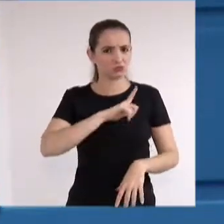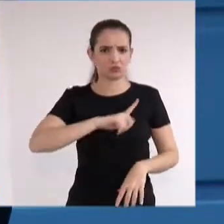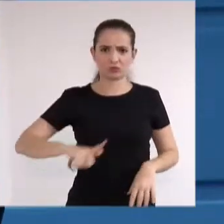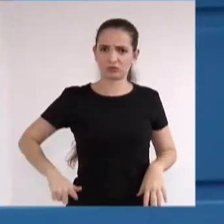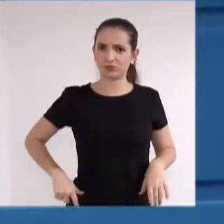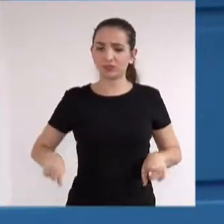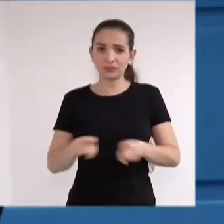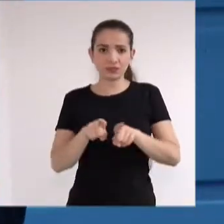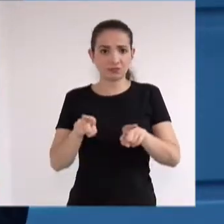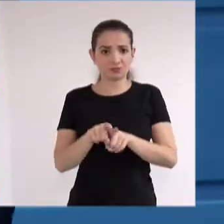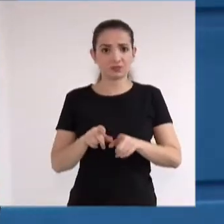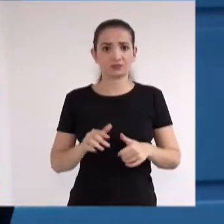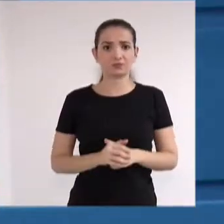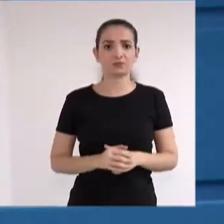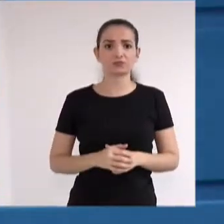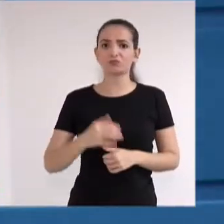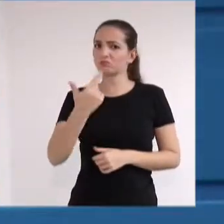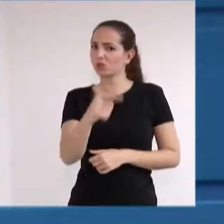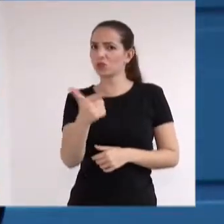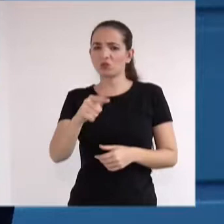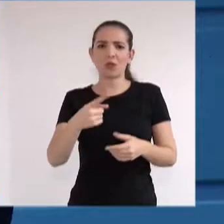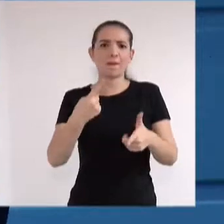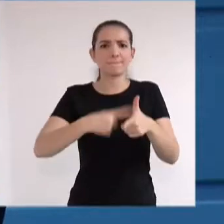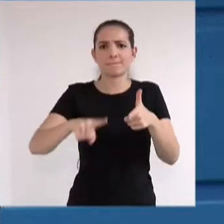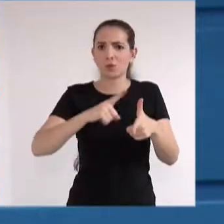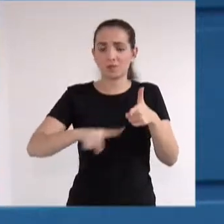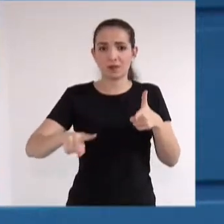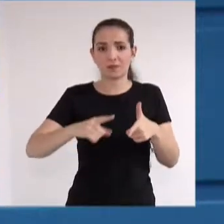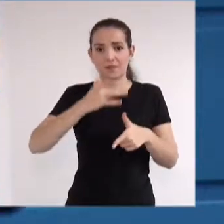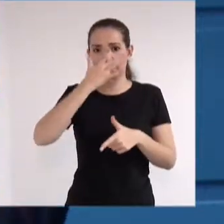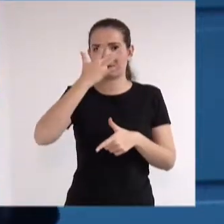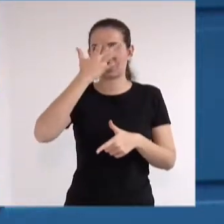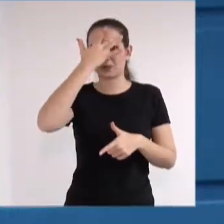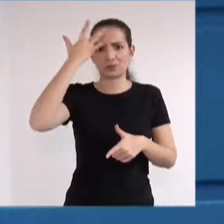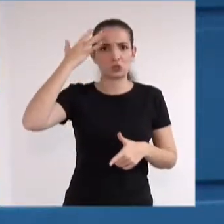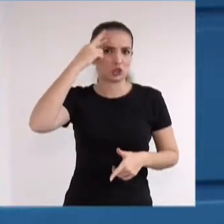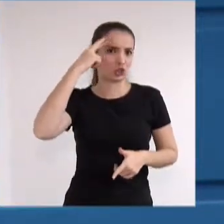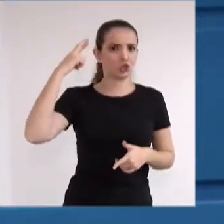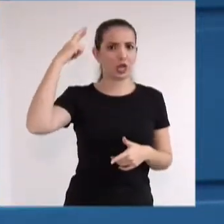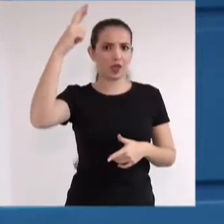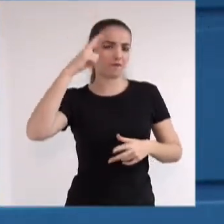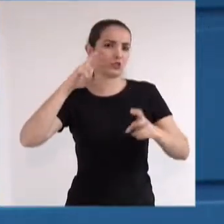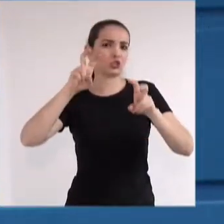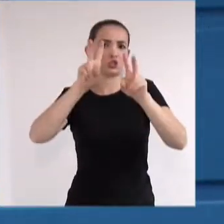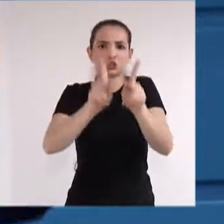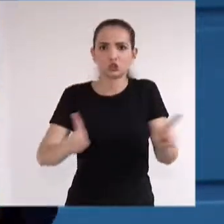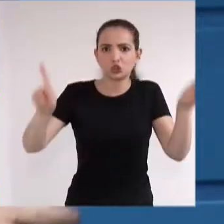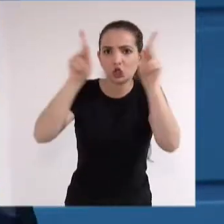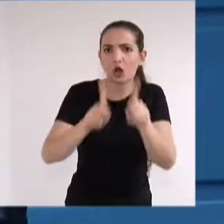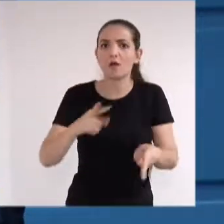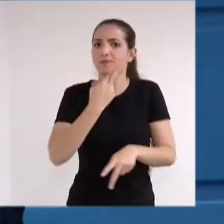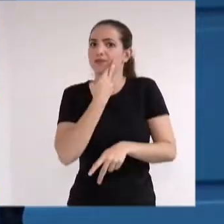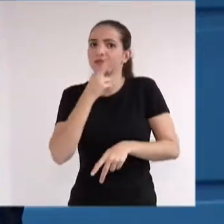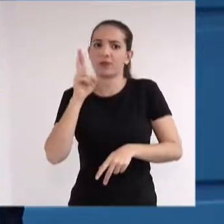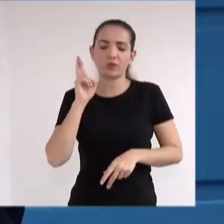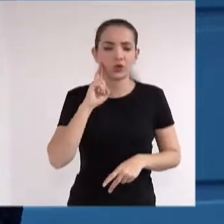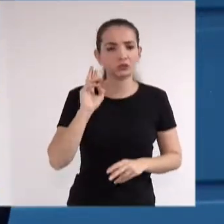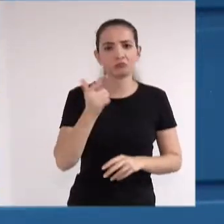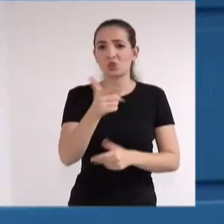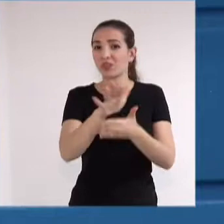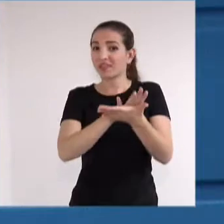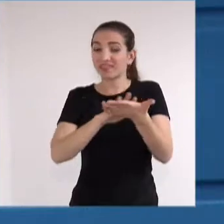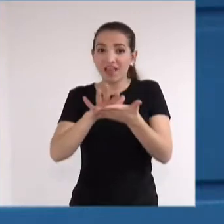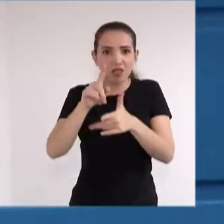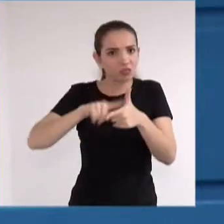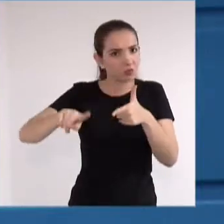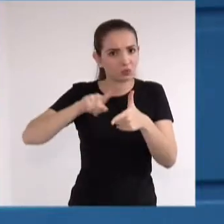e muito pelo contrário, nem para aquela pessoa que é dona de shopping, de restaurantes, que não traz problema nenhum, porque